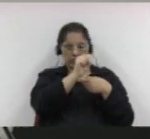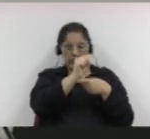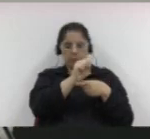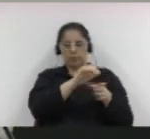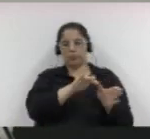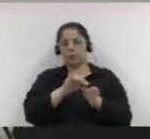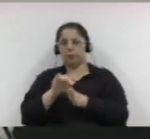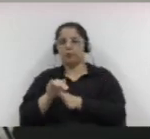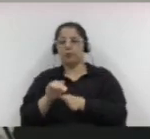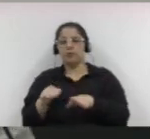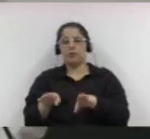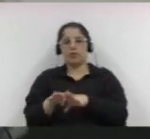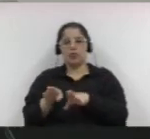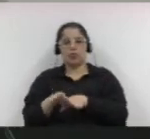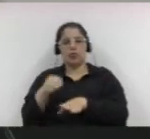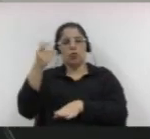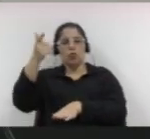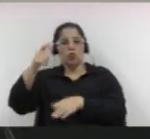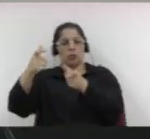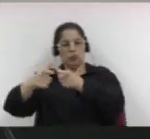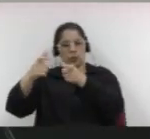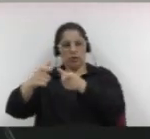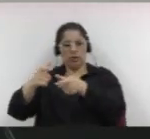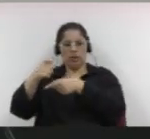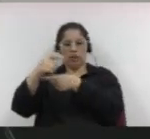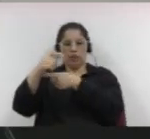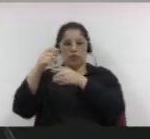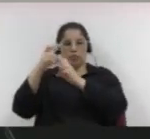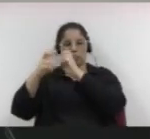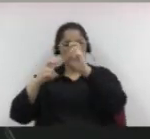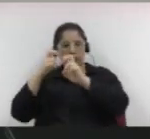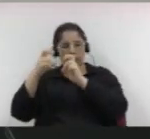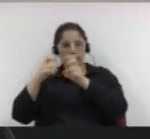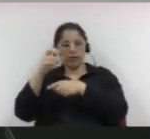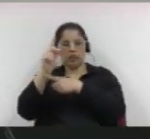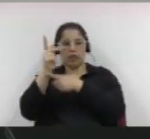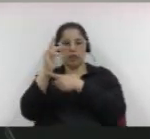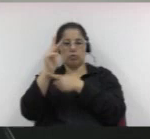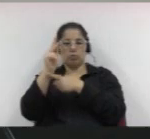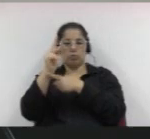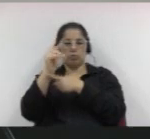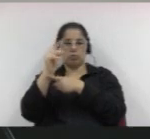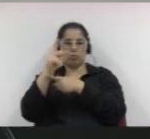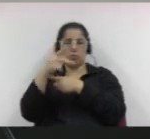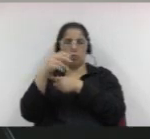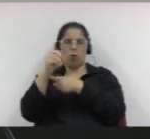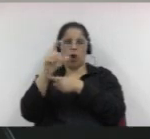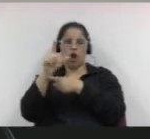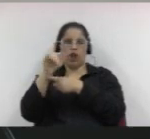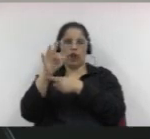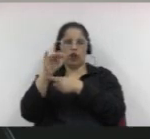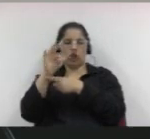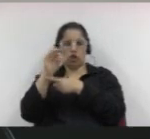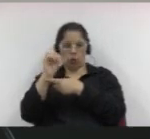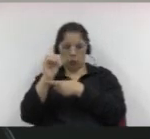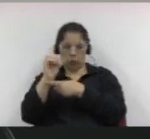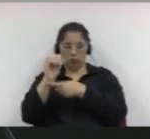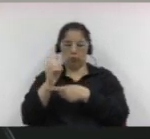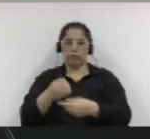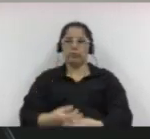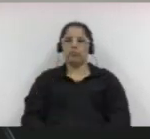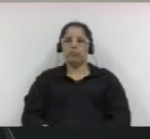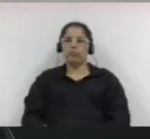reforma para fazer, já temos a verba em caixa e já está sendo feita a licitação. Essa questão que tange a saúde, nós somos muito atentos e